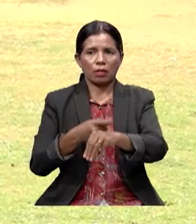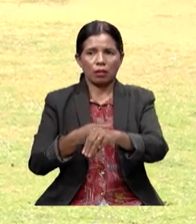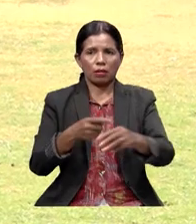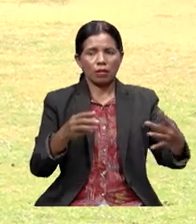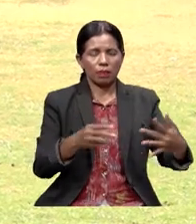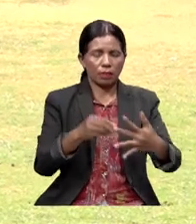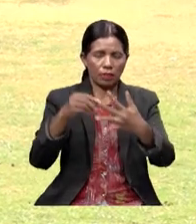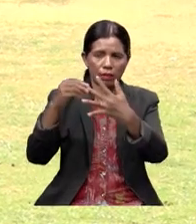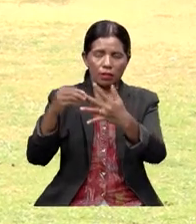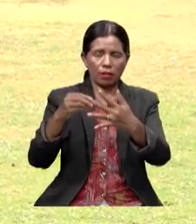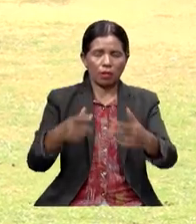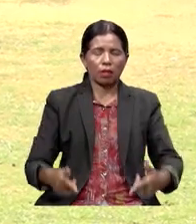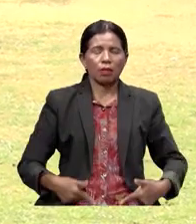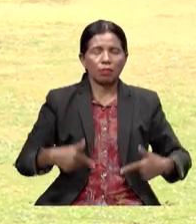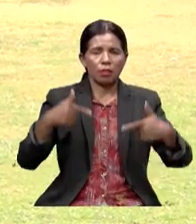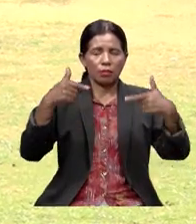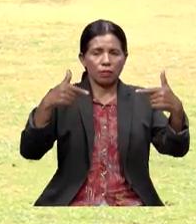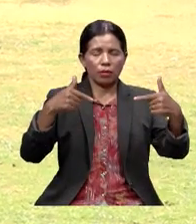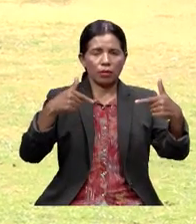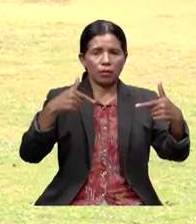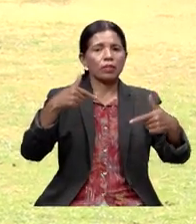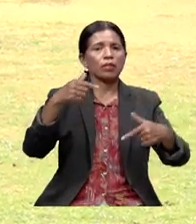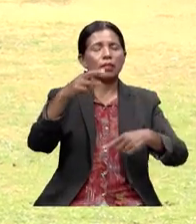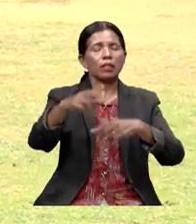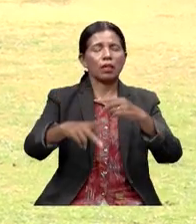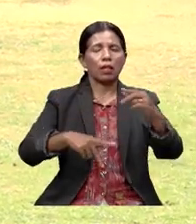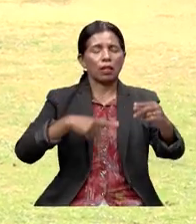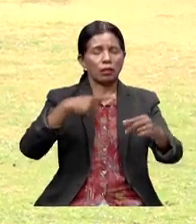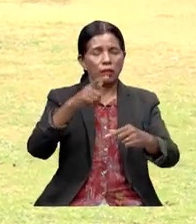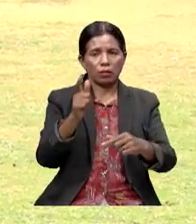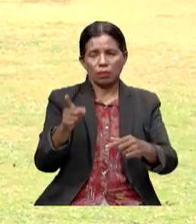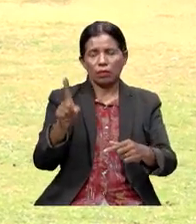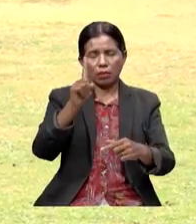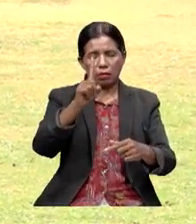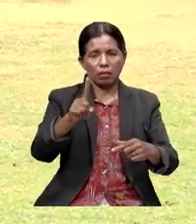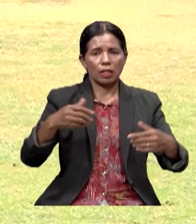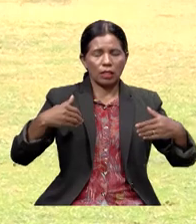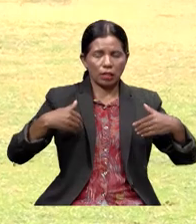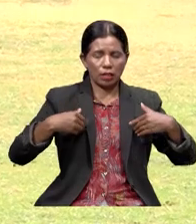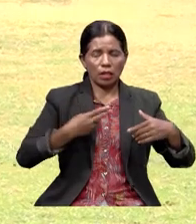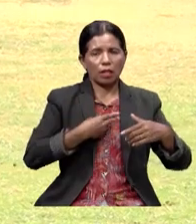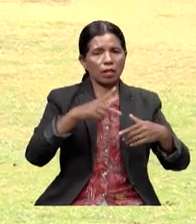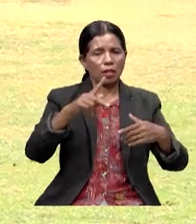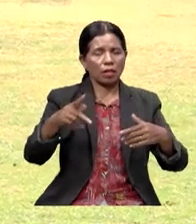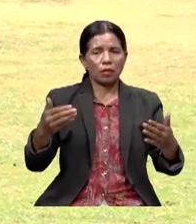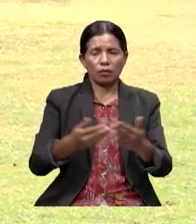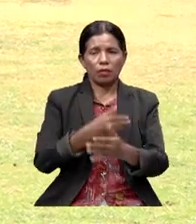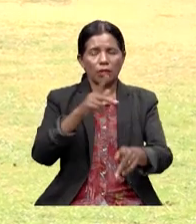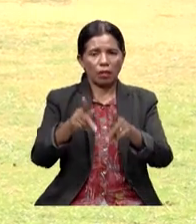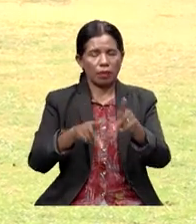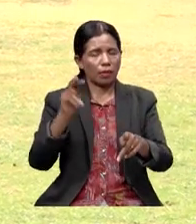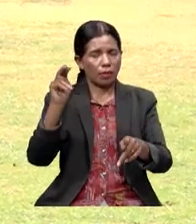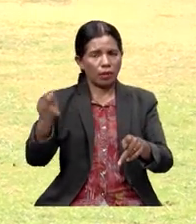liu-liu Morisi é século 21. Formamos carácter fonita e mania.